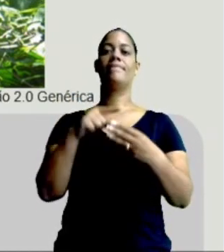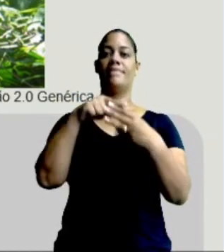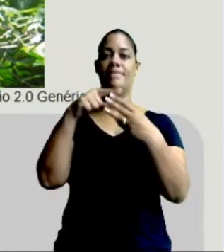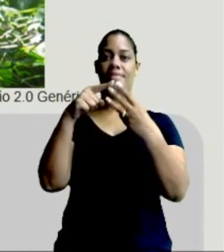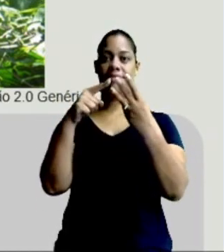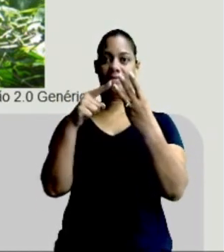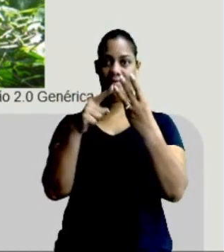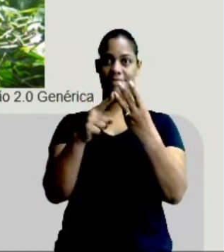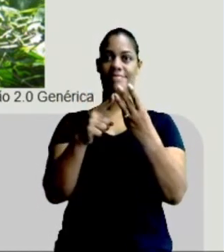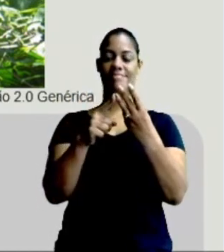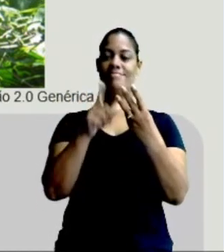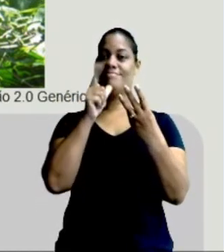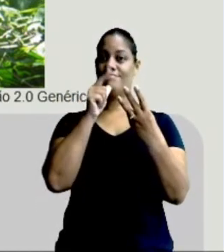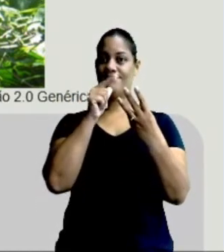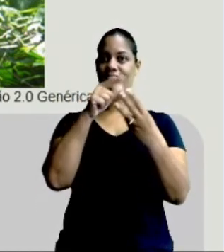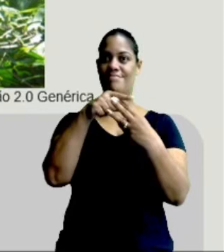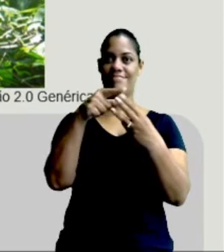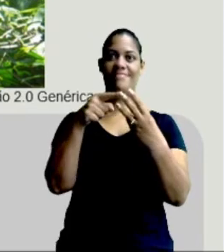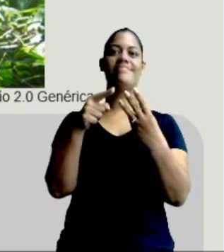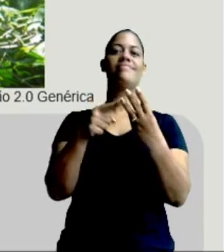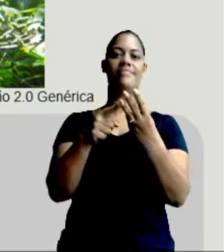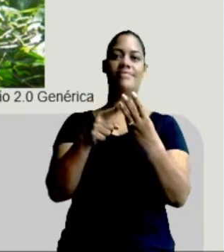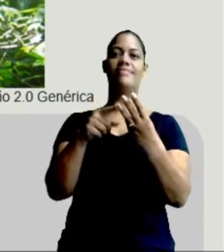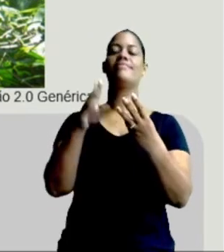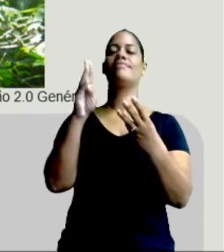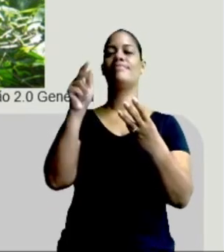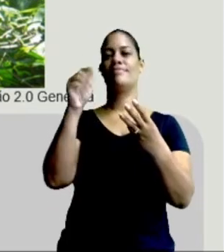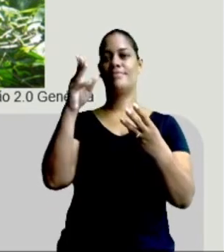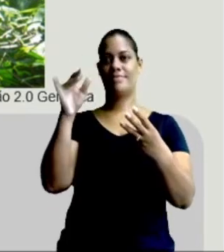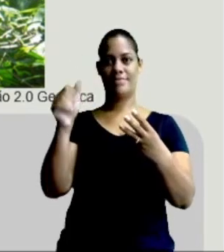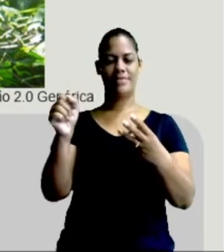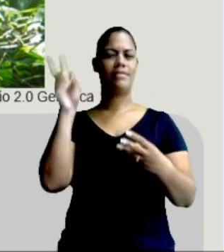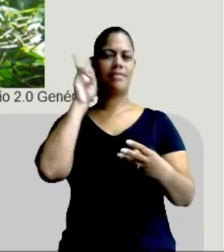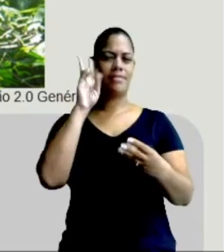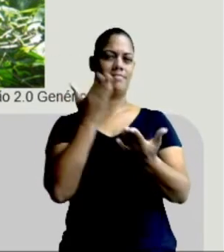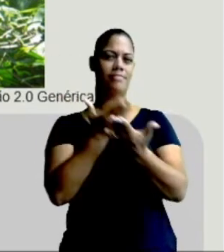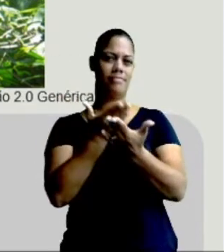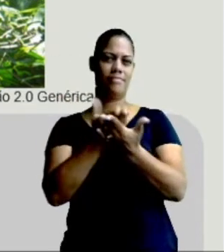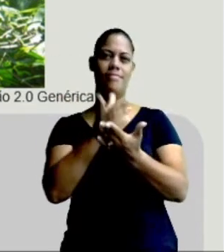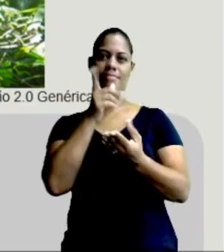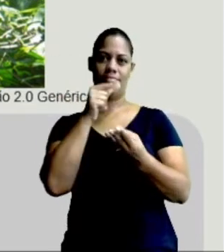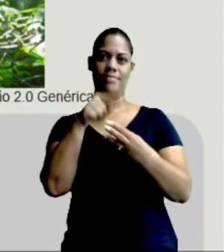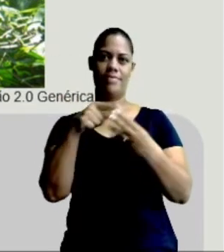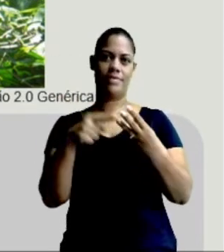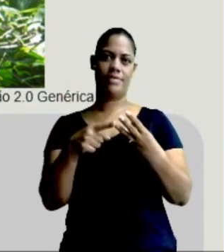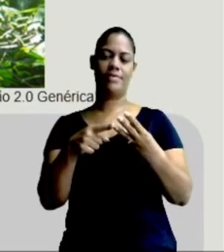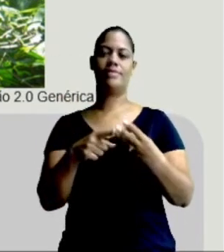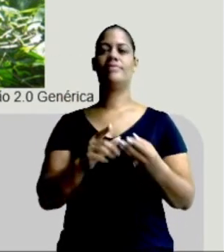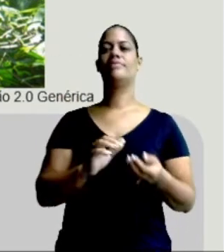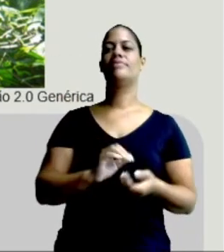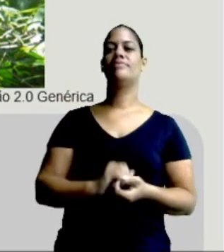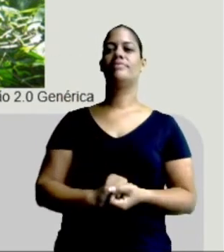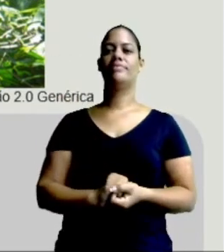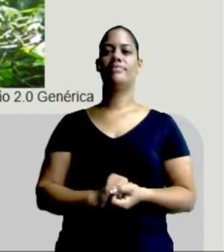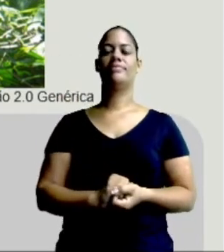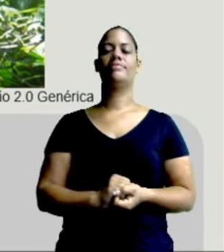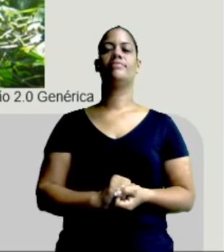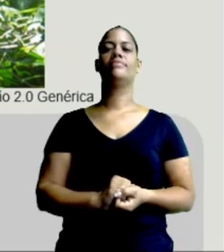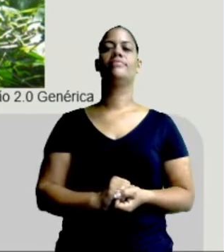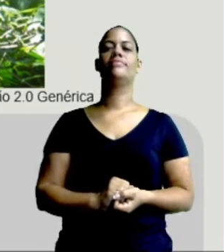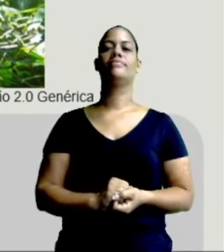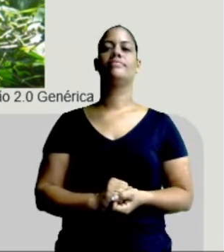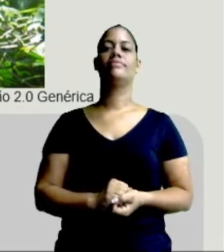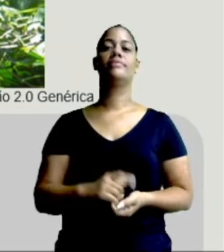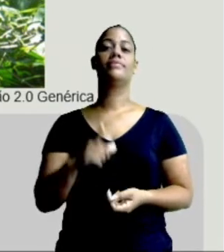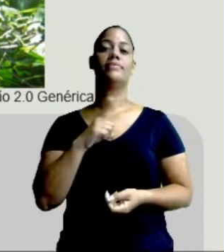maiores bacias hidrográficas. E aí eu vou ter... Lembra da nossa aula sobre hidrografia? Bacia hidrográfica, estou falando das